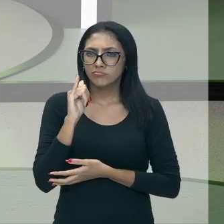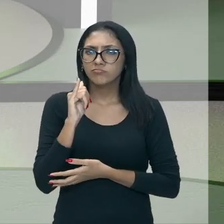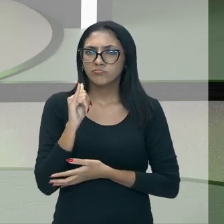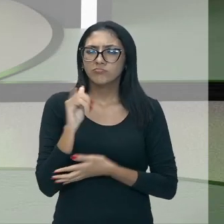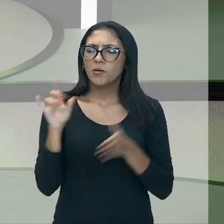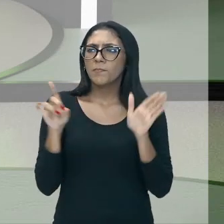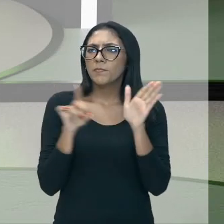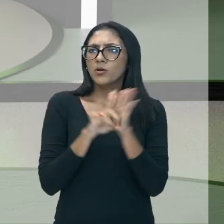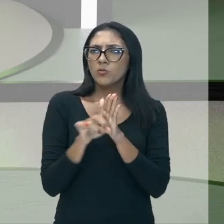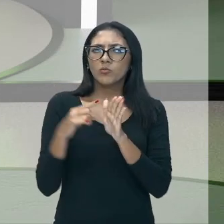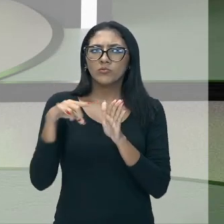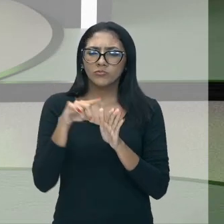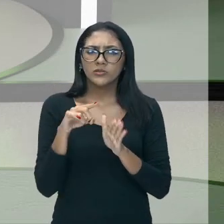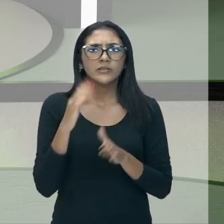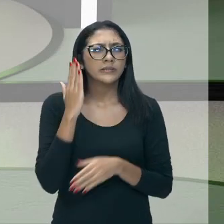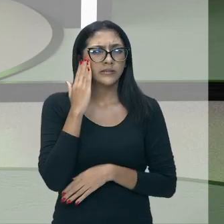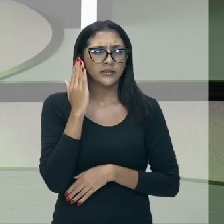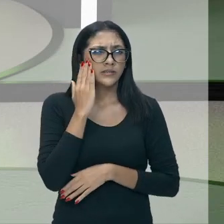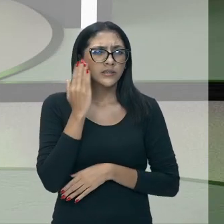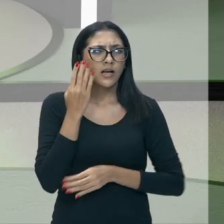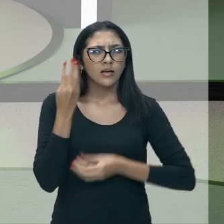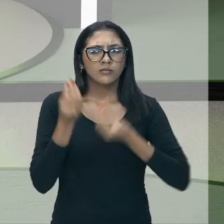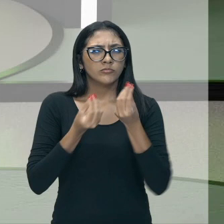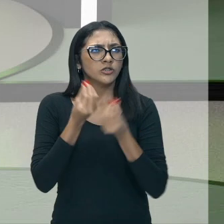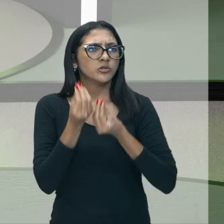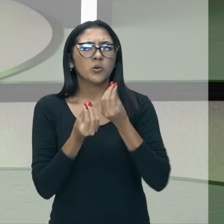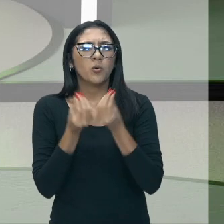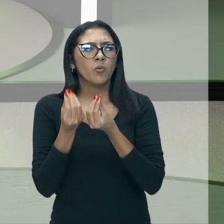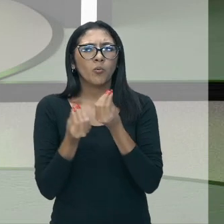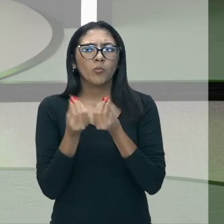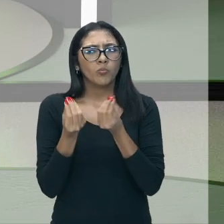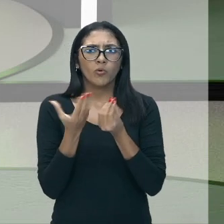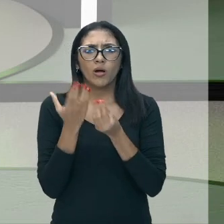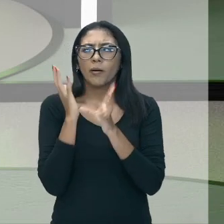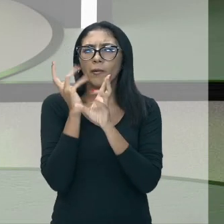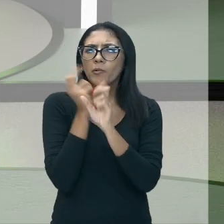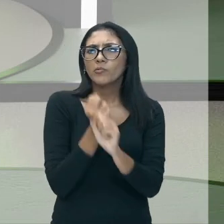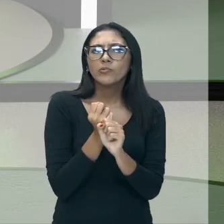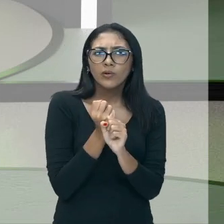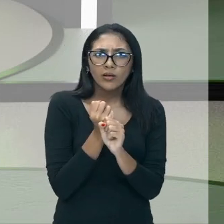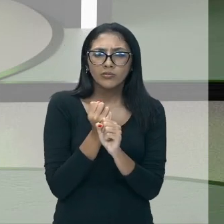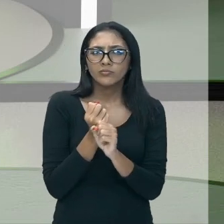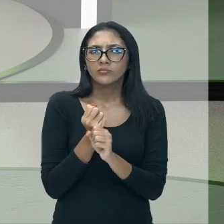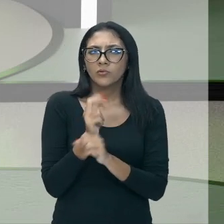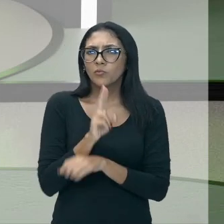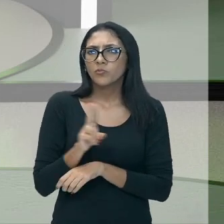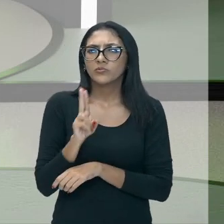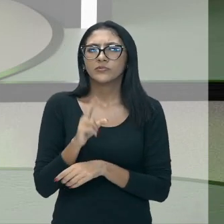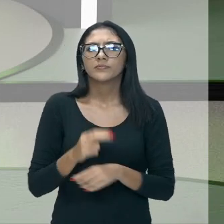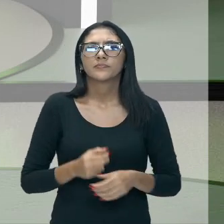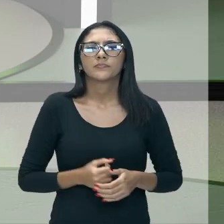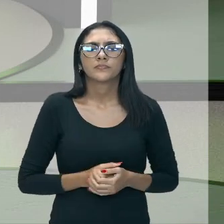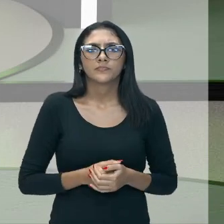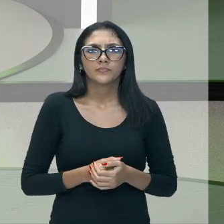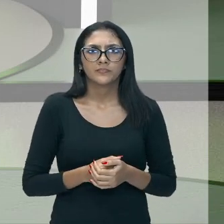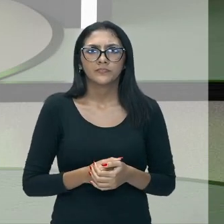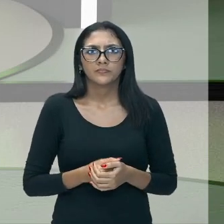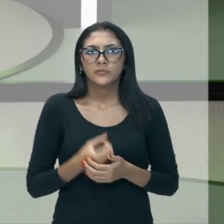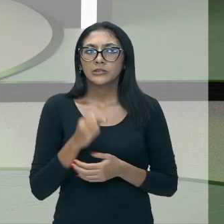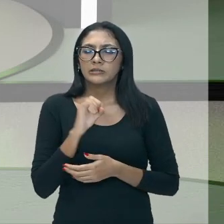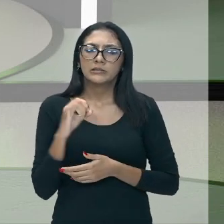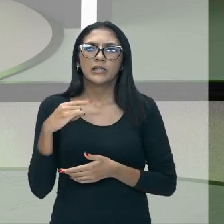para vocês. Como funciona o consumo de energia elétrica? Toda vez que se falar do consumo de